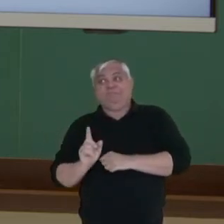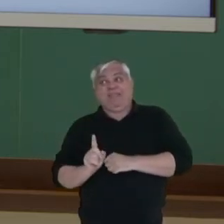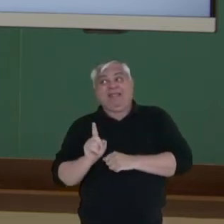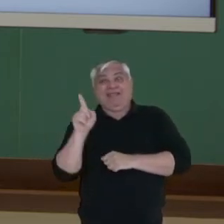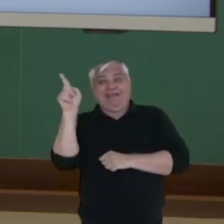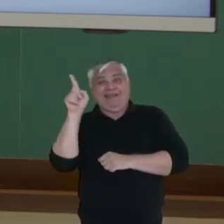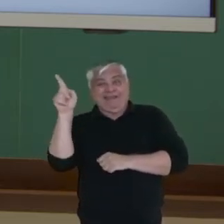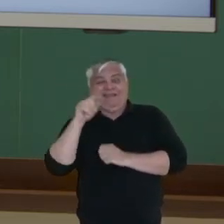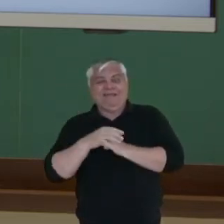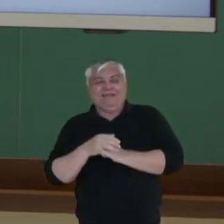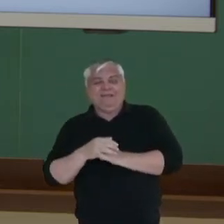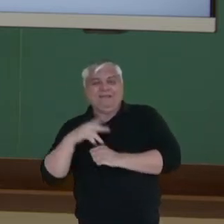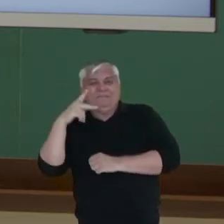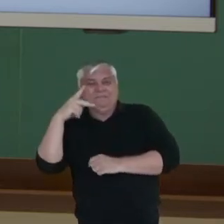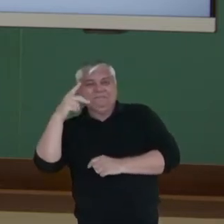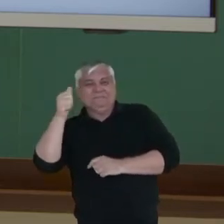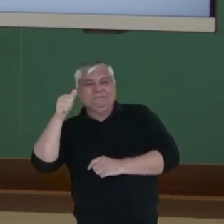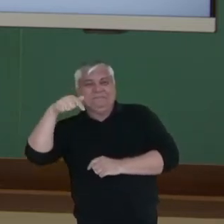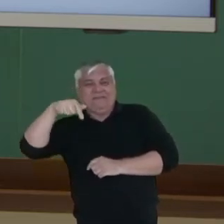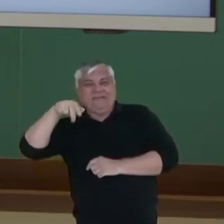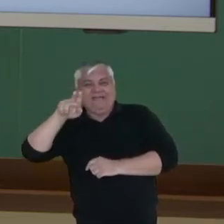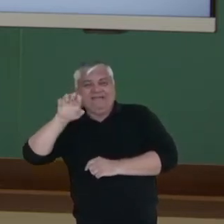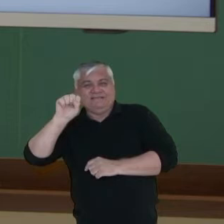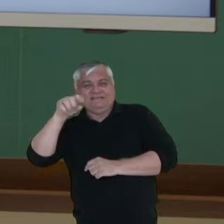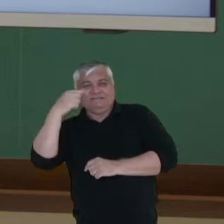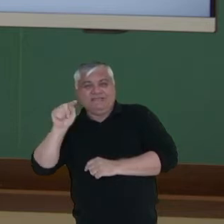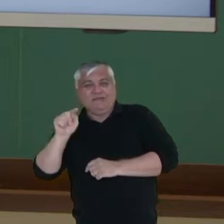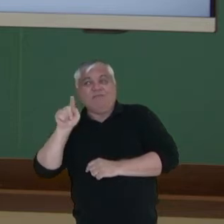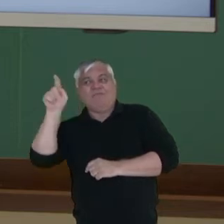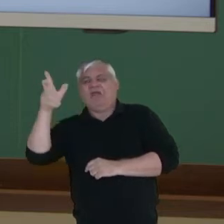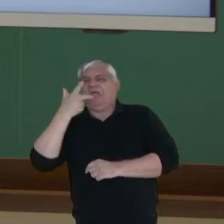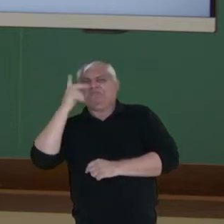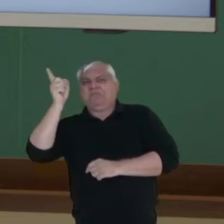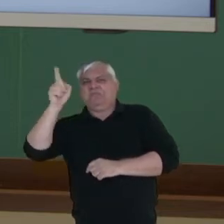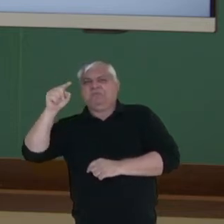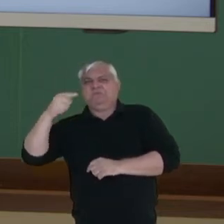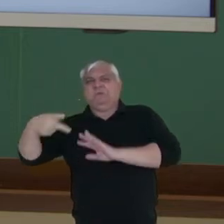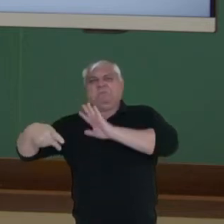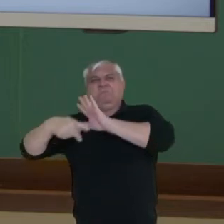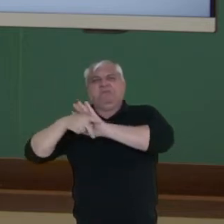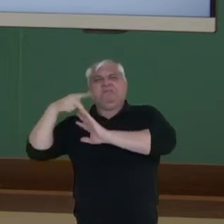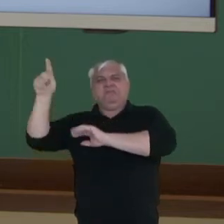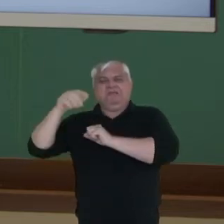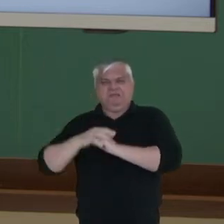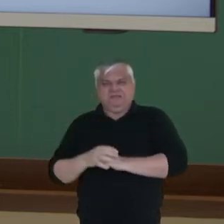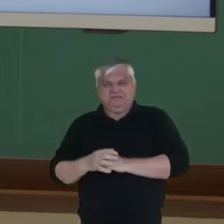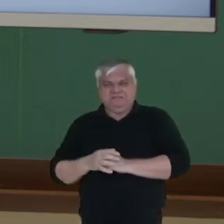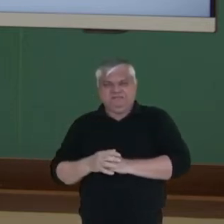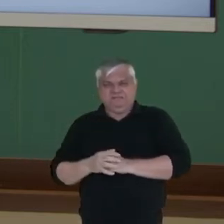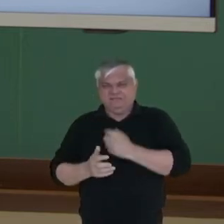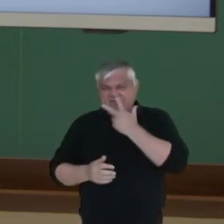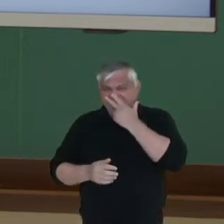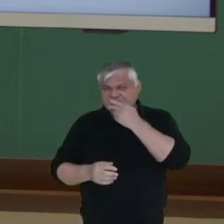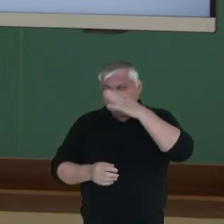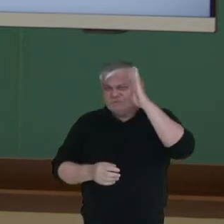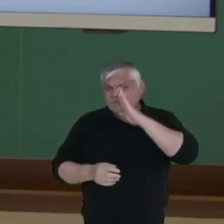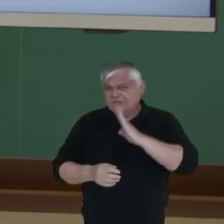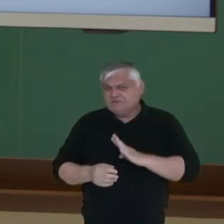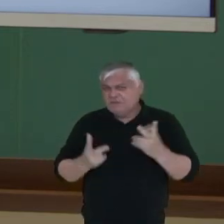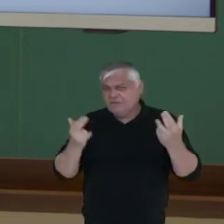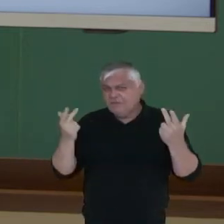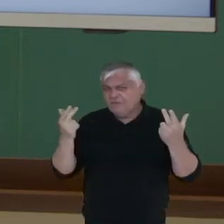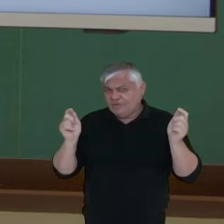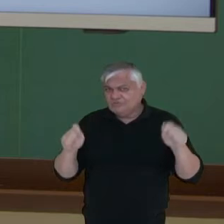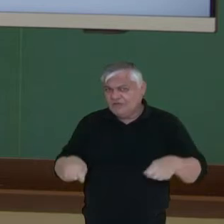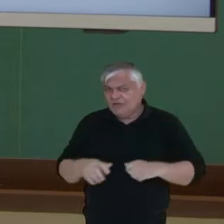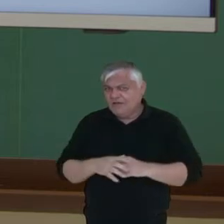que historicamente isso é deles. Já aconteceu algo assim no Brasil? Não necessariamente,